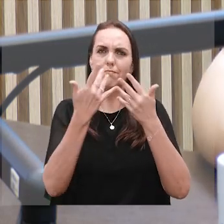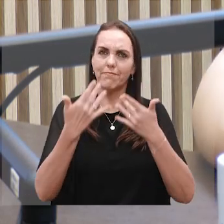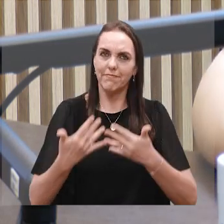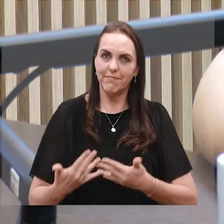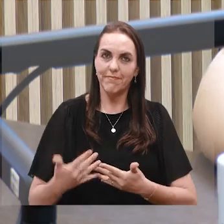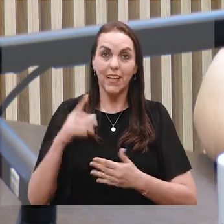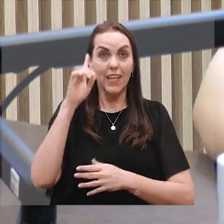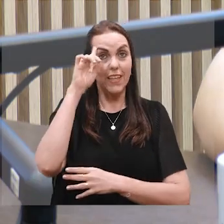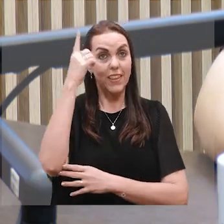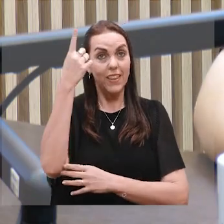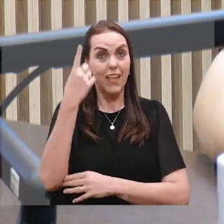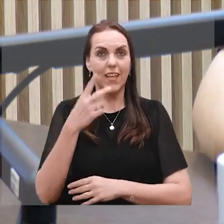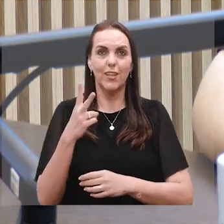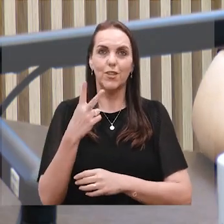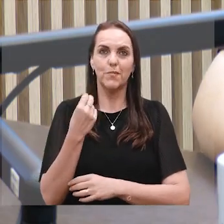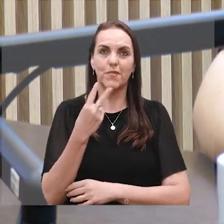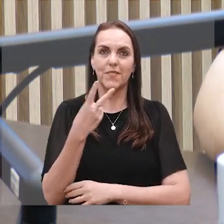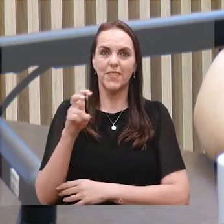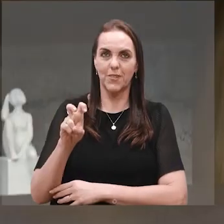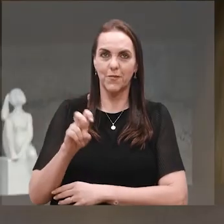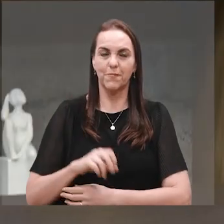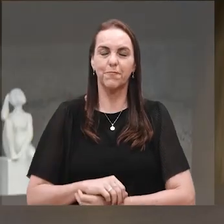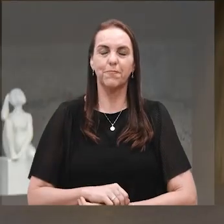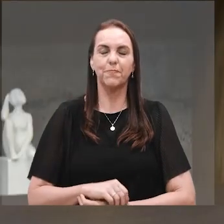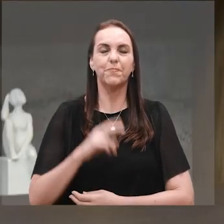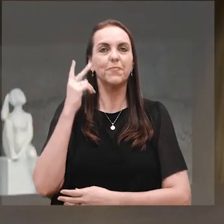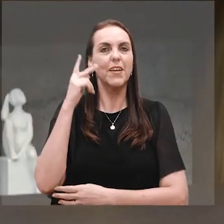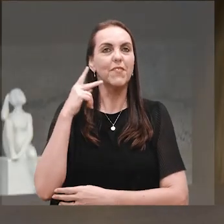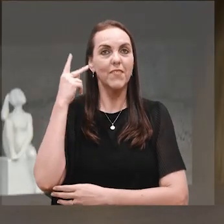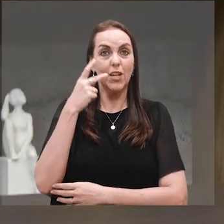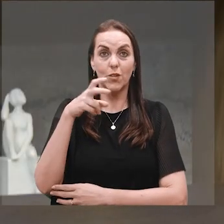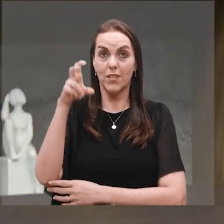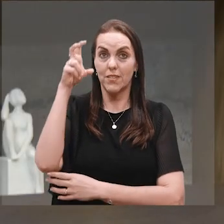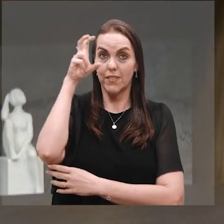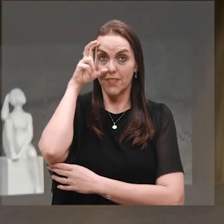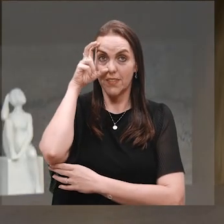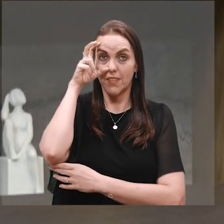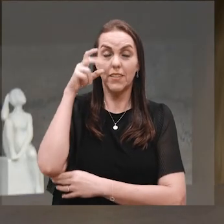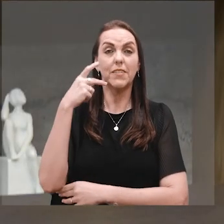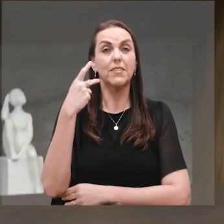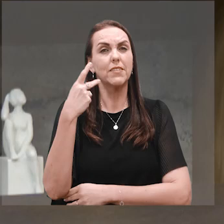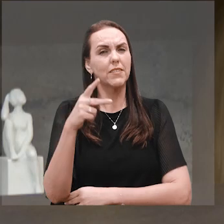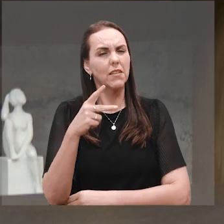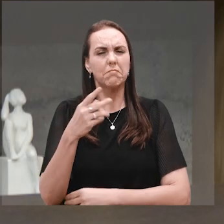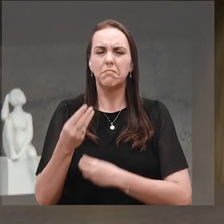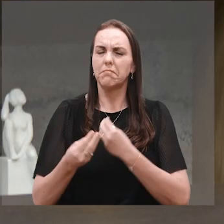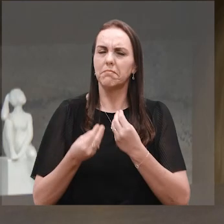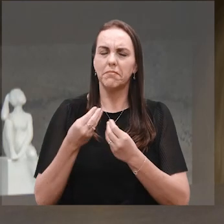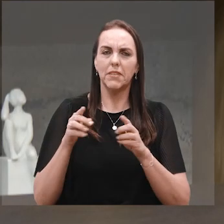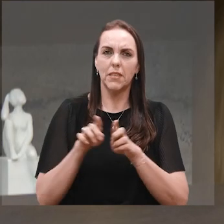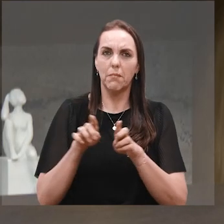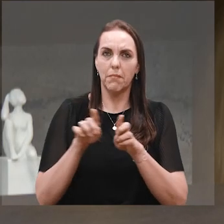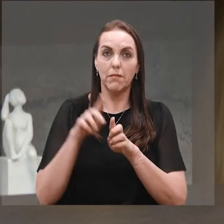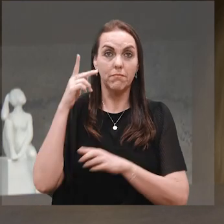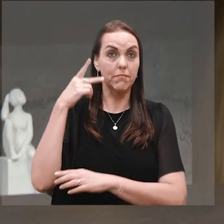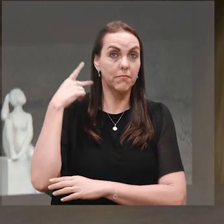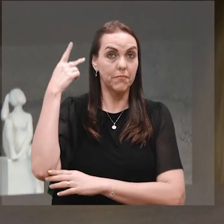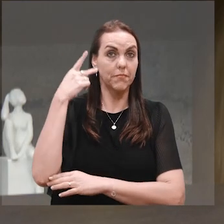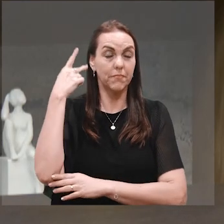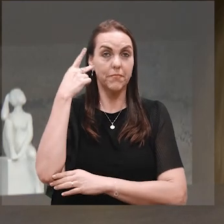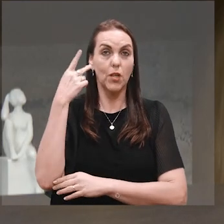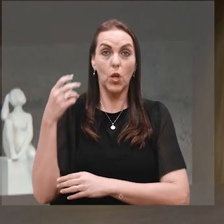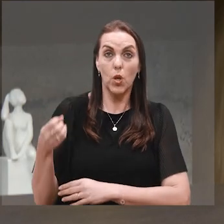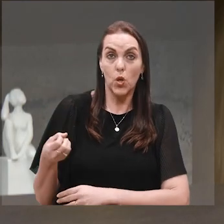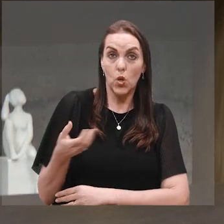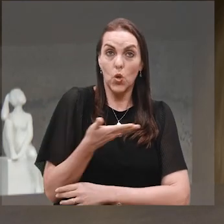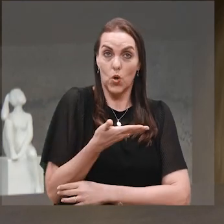nossas ideias para esse 2025. Vereadora Sandra, o seu caso, como de outros parlamentares que